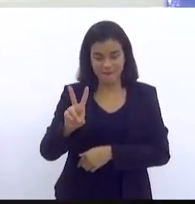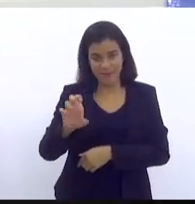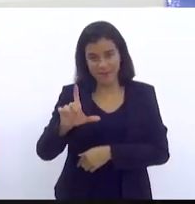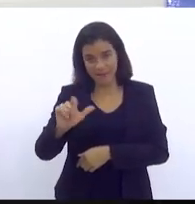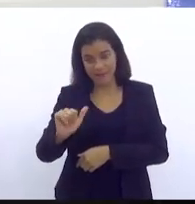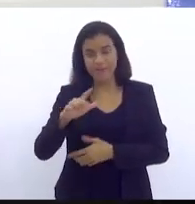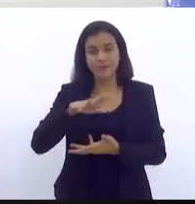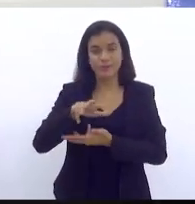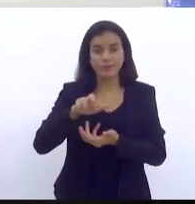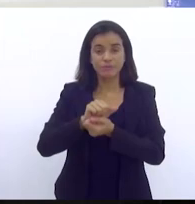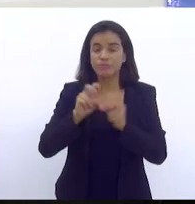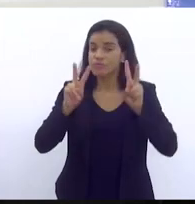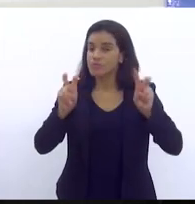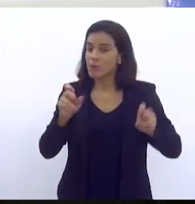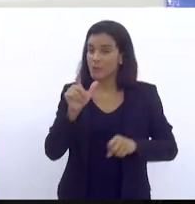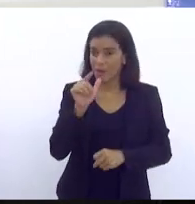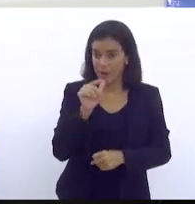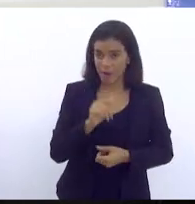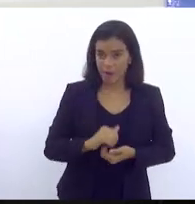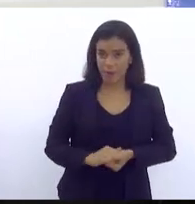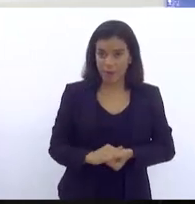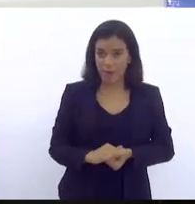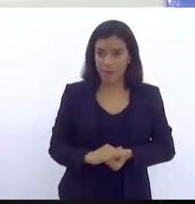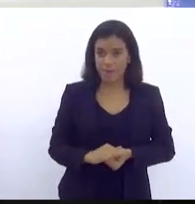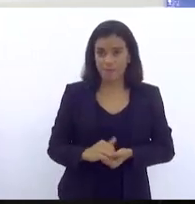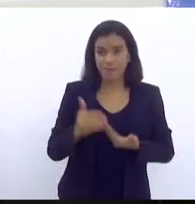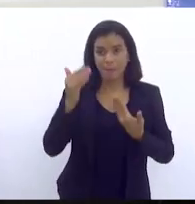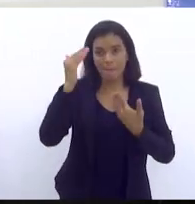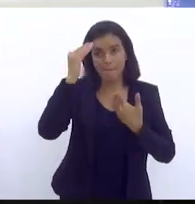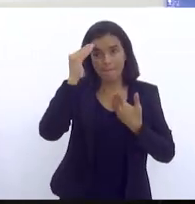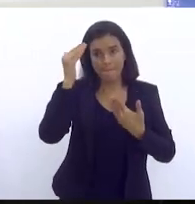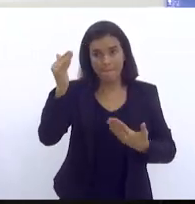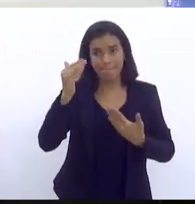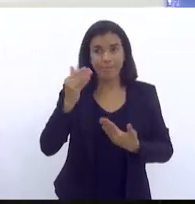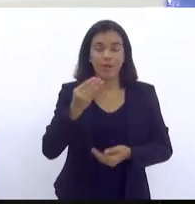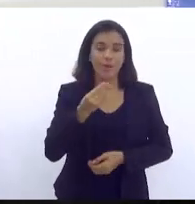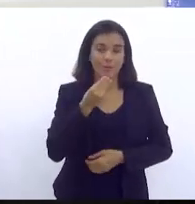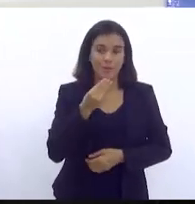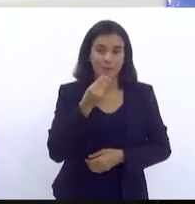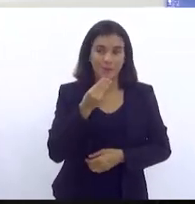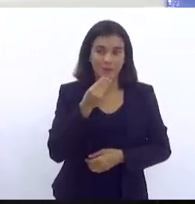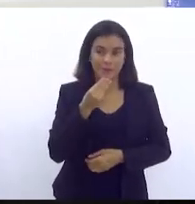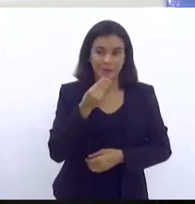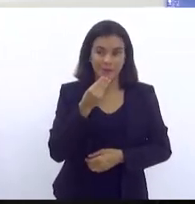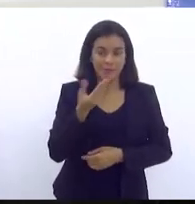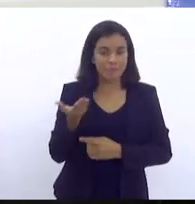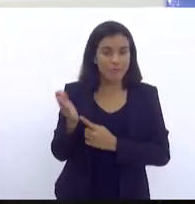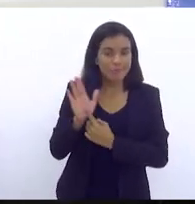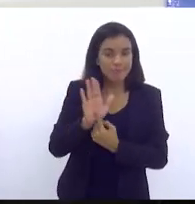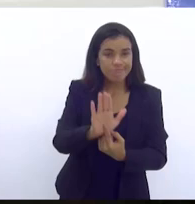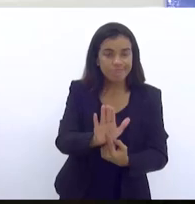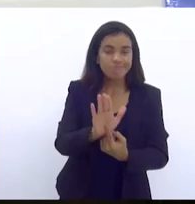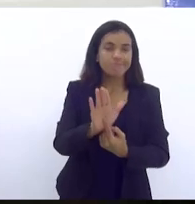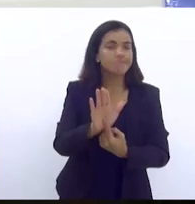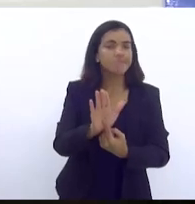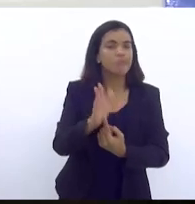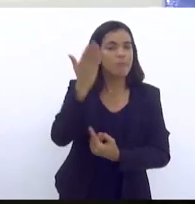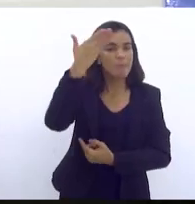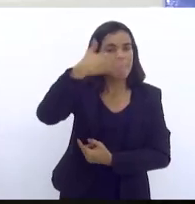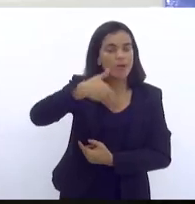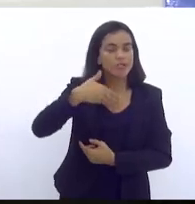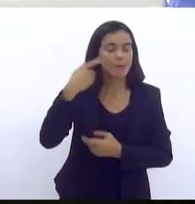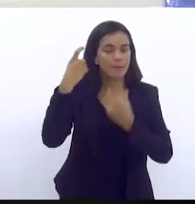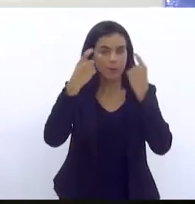torno do tema da água agradeço a oportunidade né para trazer essa grande preocupação aqui pro